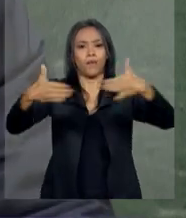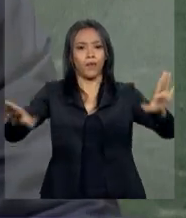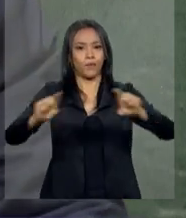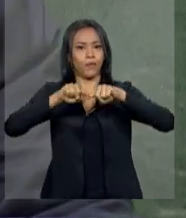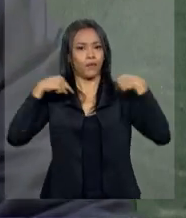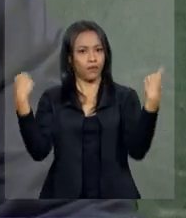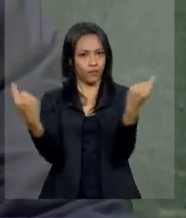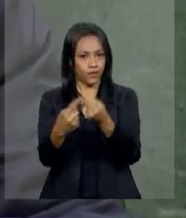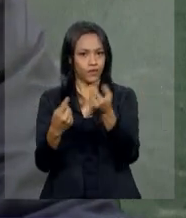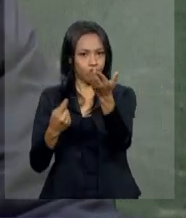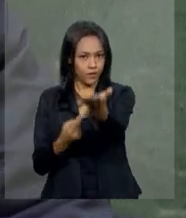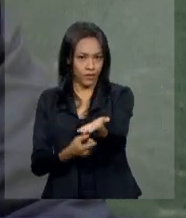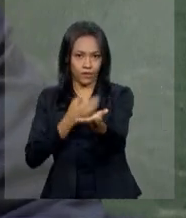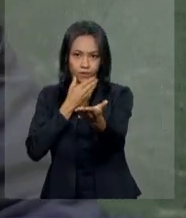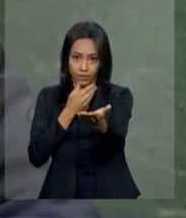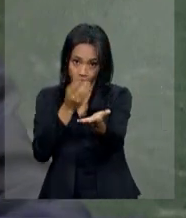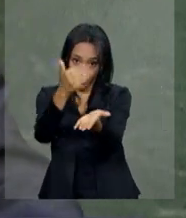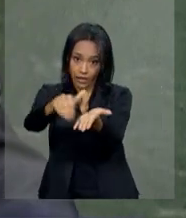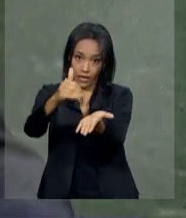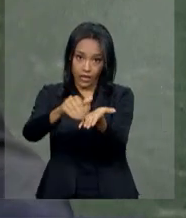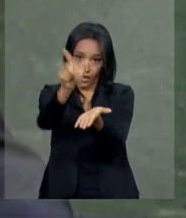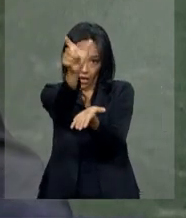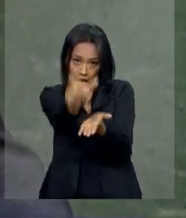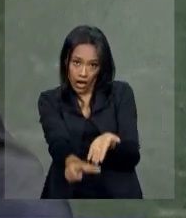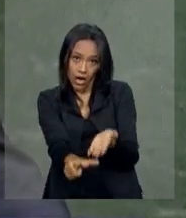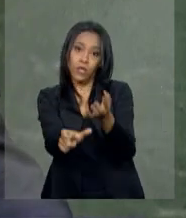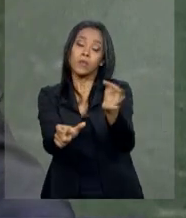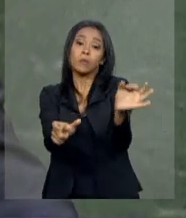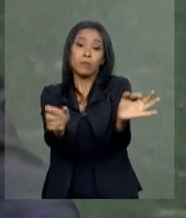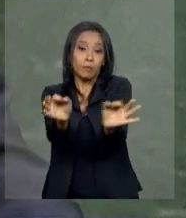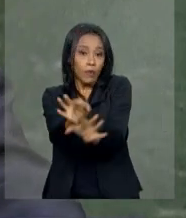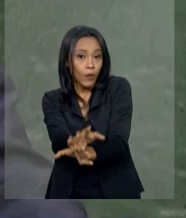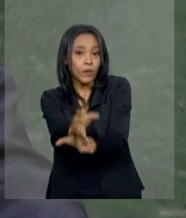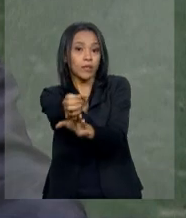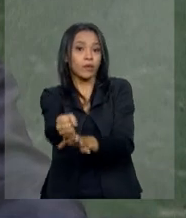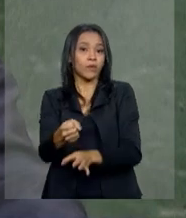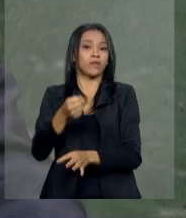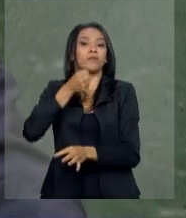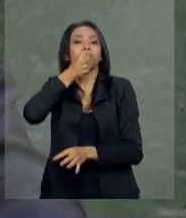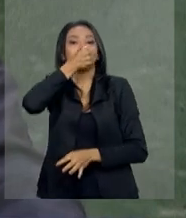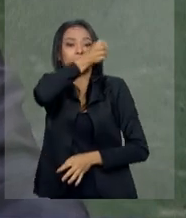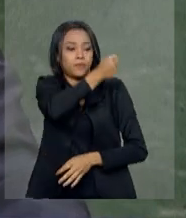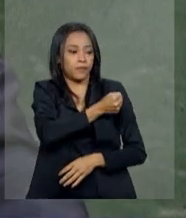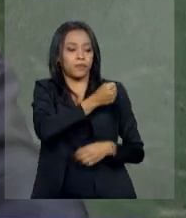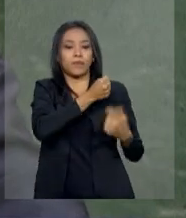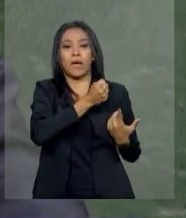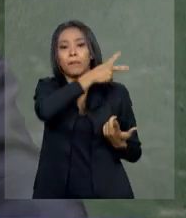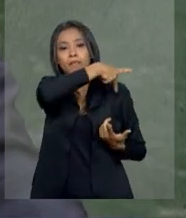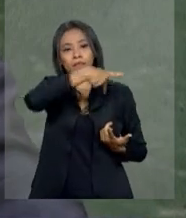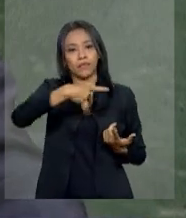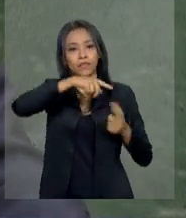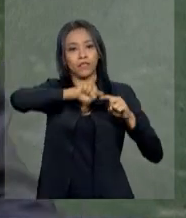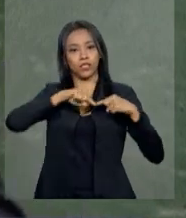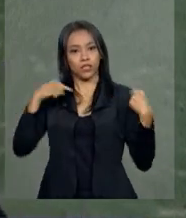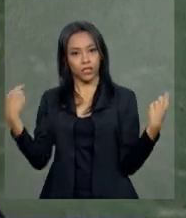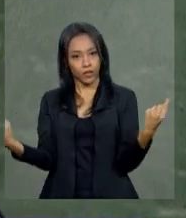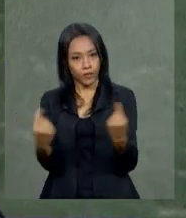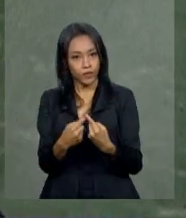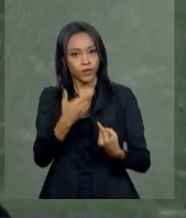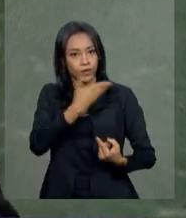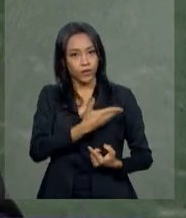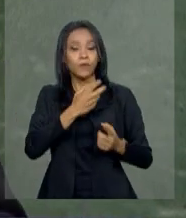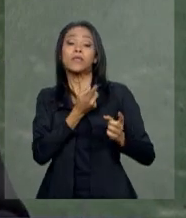da Assembleia Geral, ele passa a palavra para a presidente da Assembleia Geral, que é a equatoriana Maria Fernanda Espinosa,